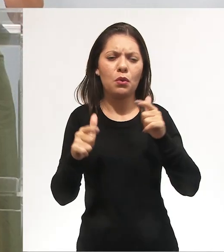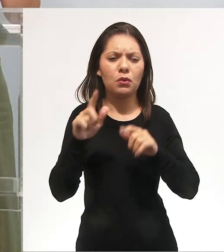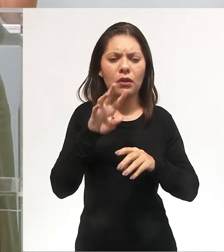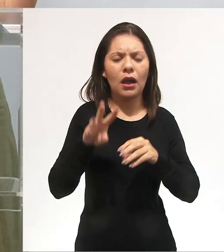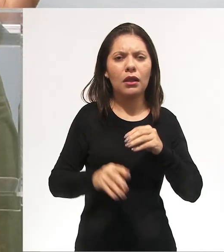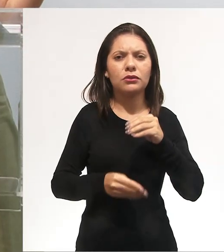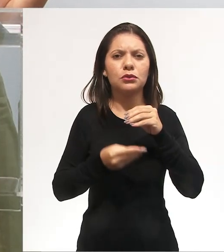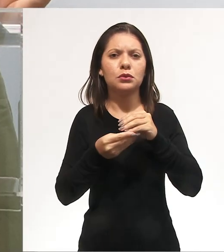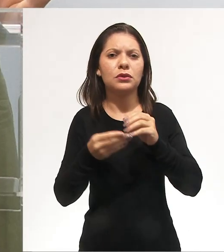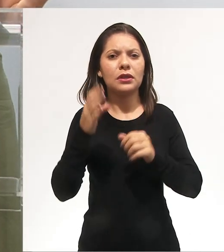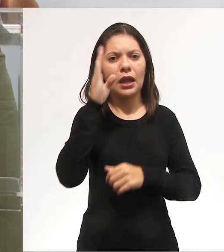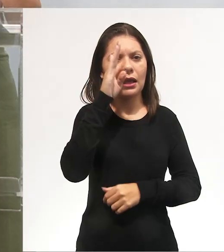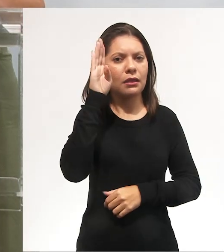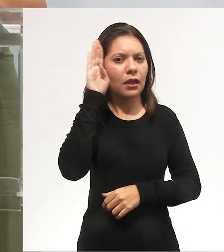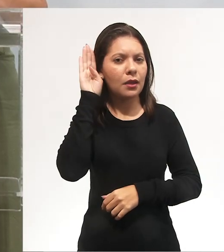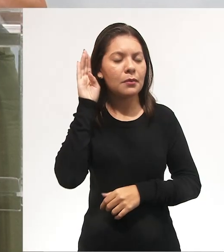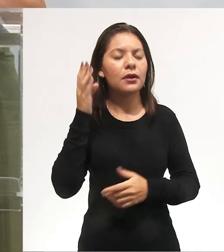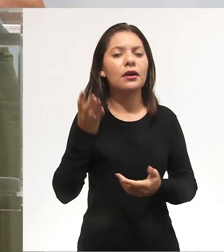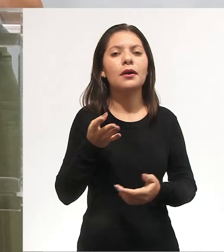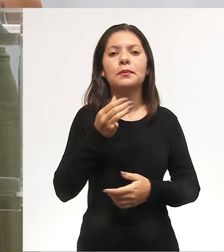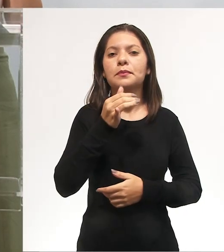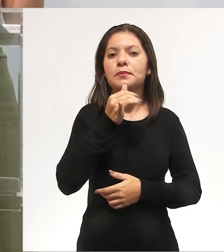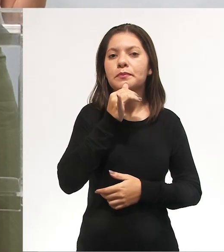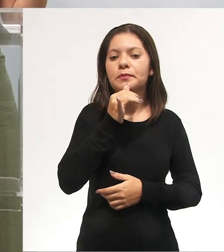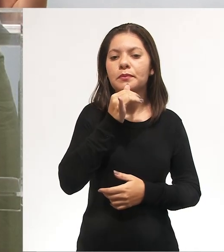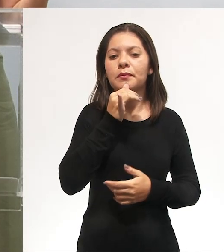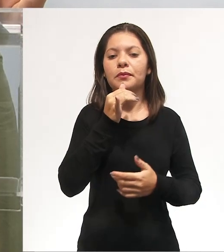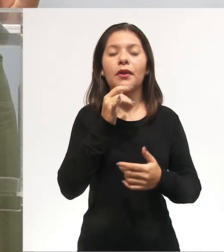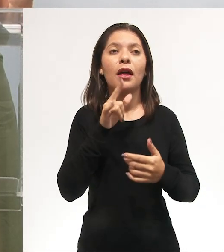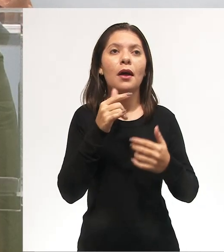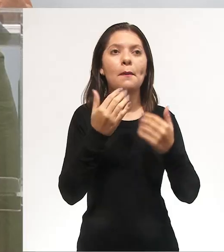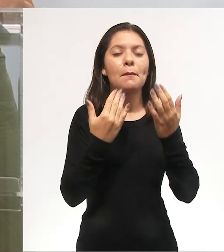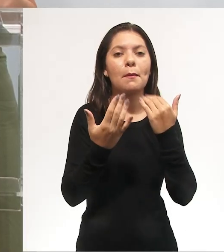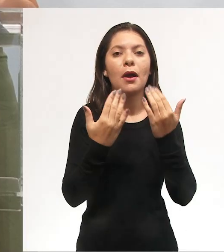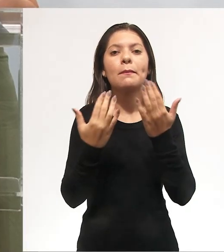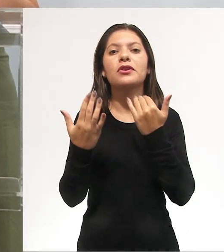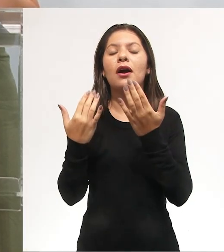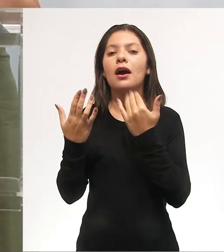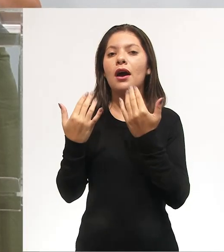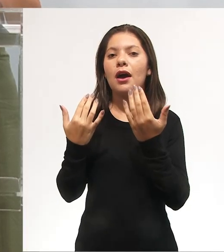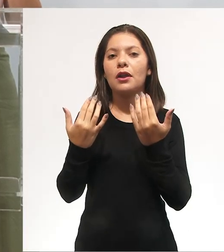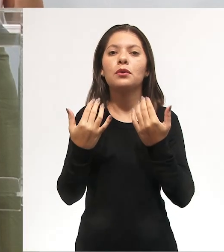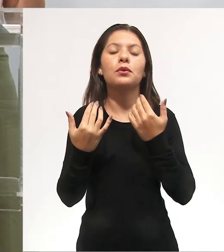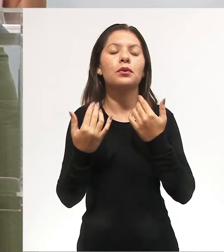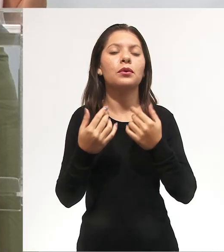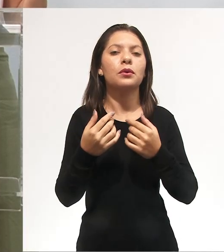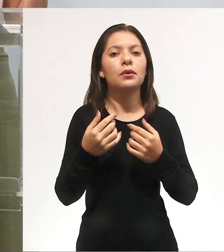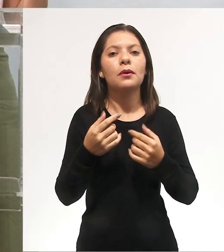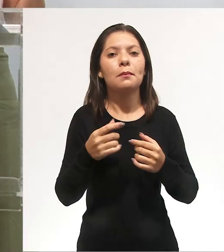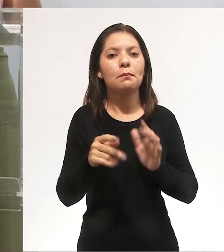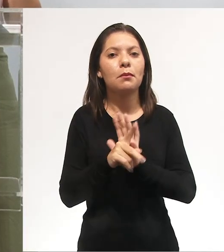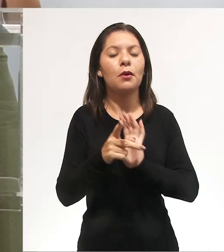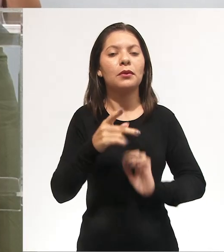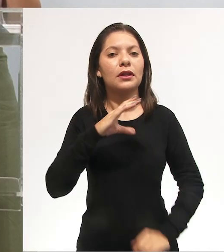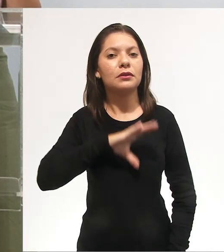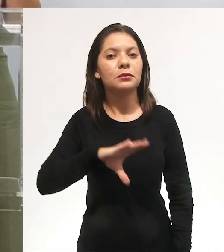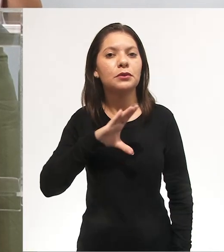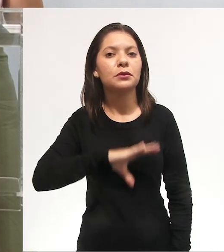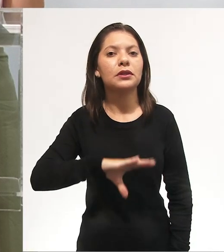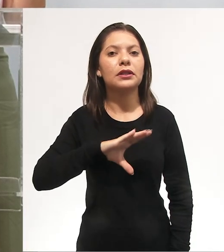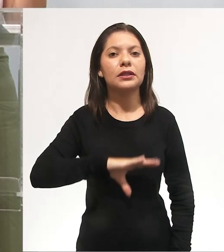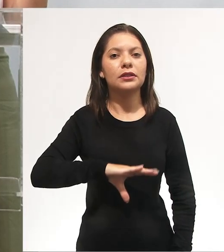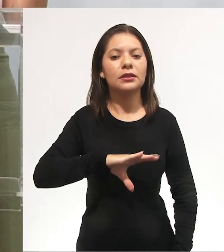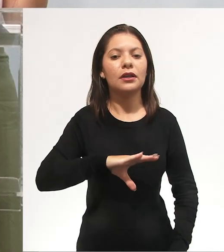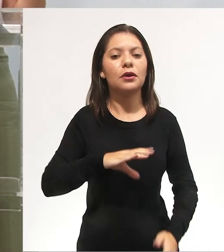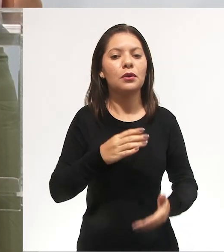mais elaboradas, né? A abordagem dialógica da língua portuguesa, vista com a partir